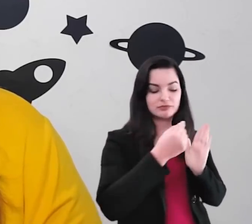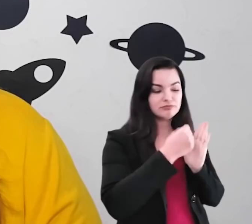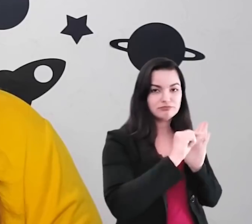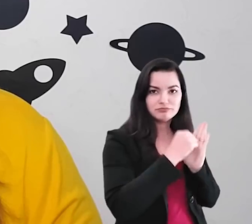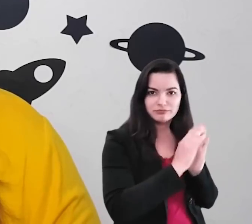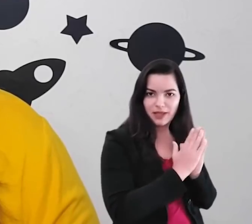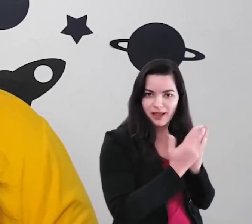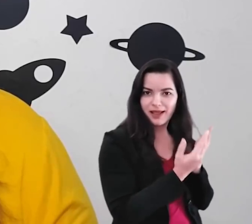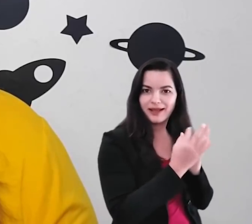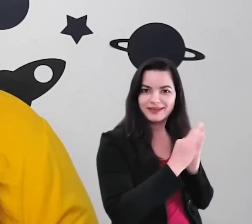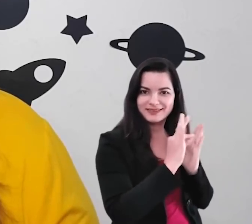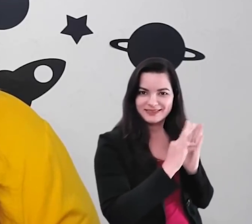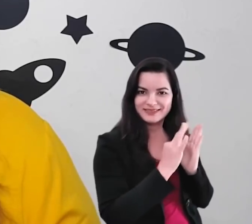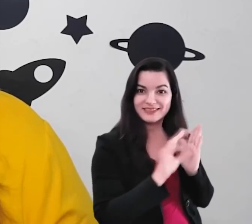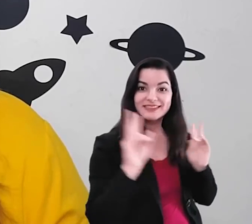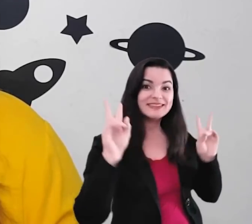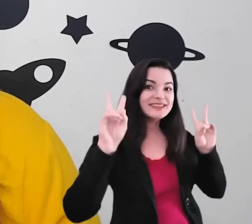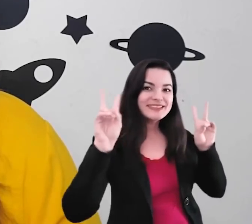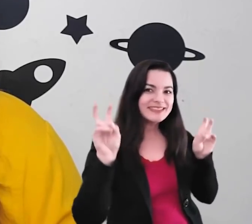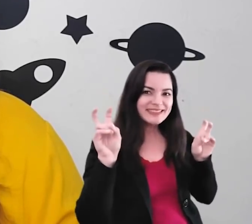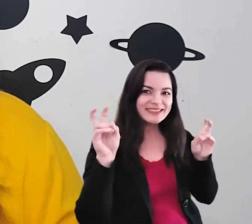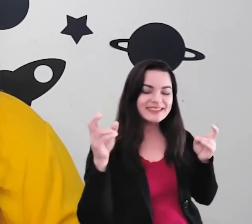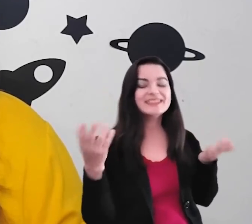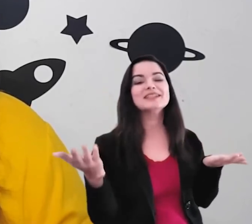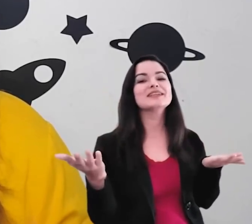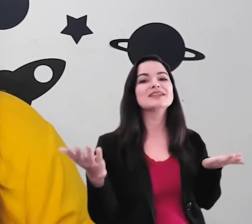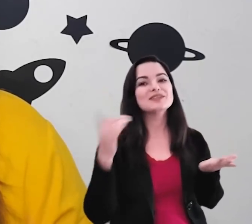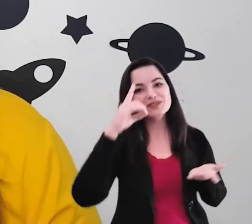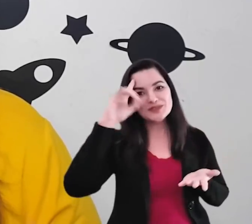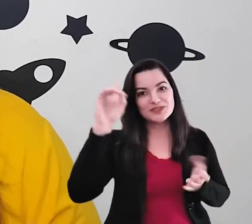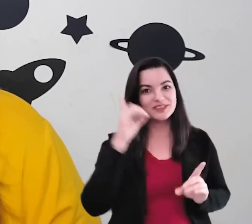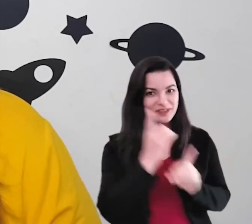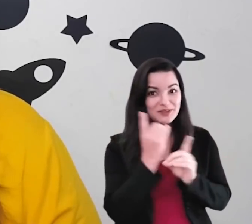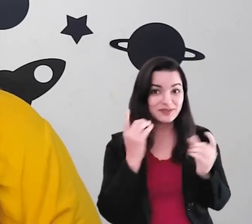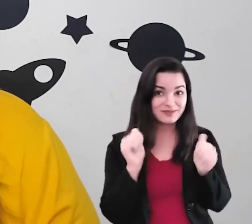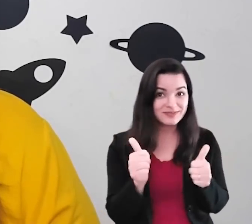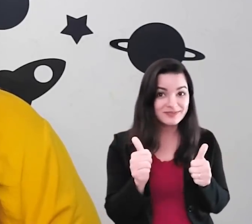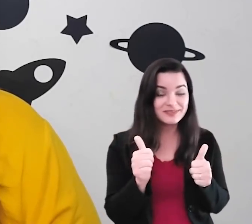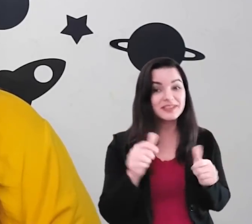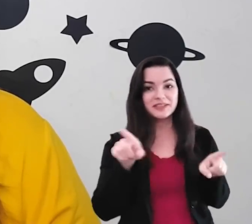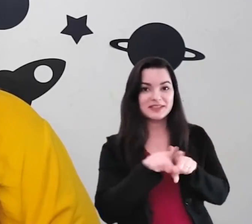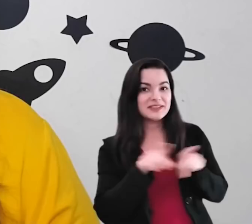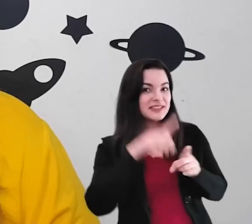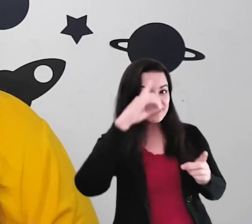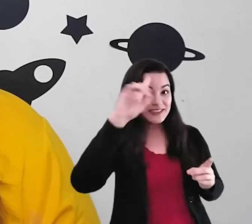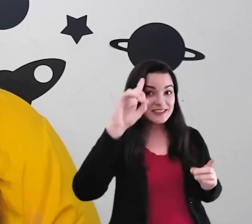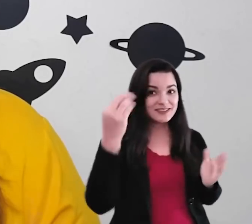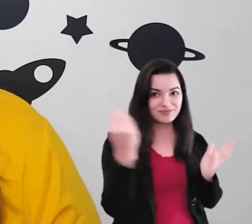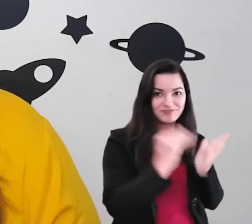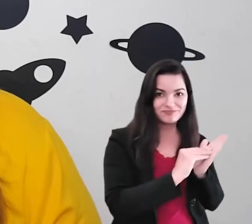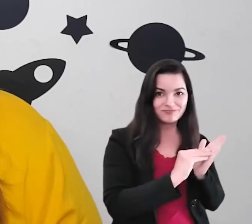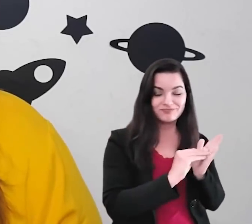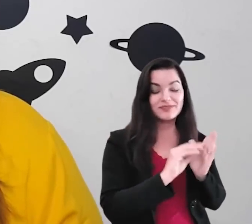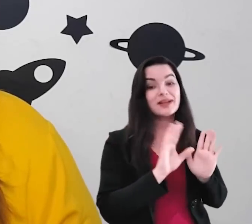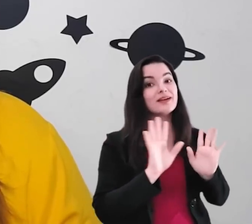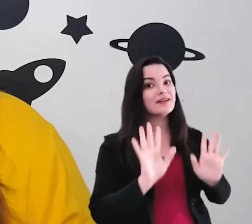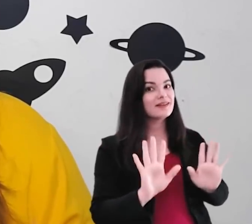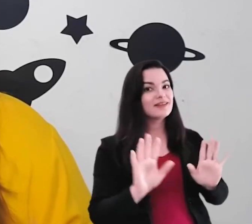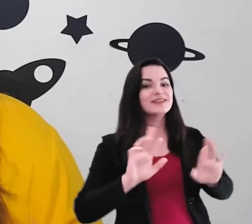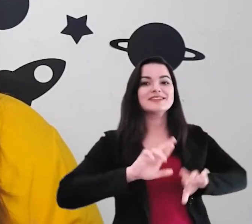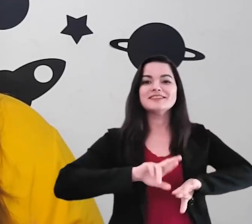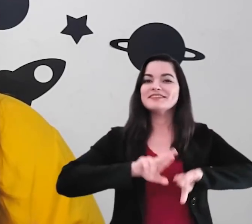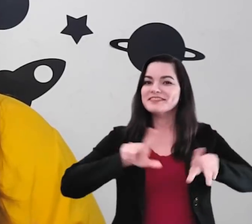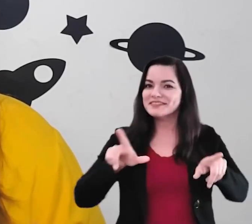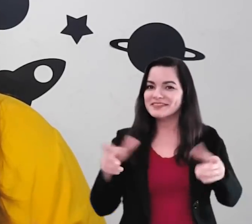no caderno o tema do nosso encontro e a data. Não é isso? Hoje nós vamos fazer